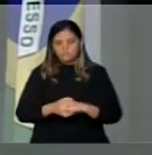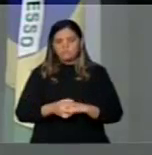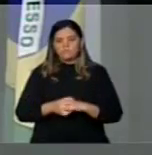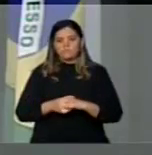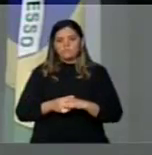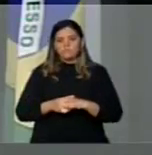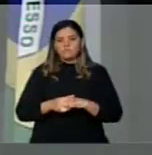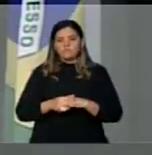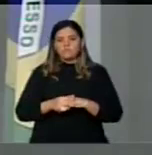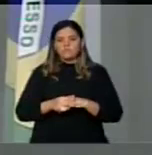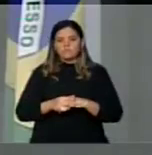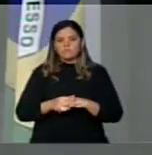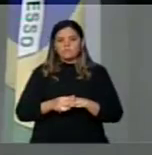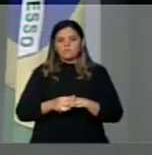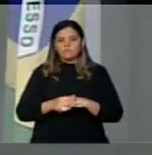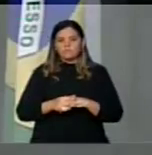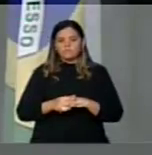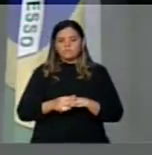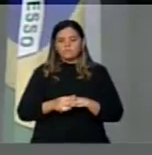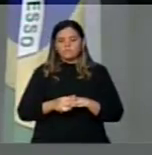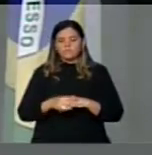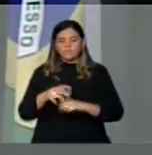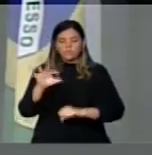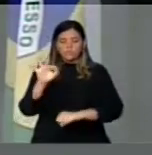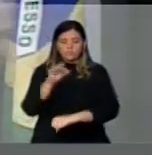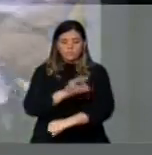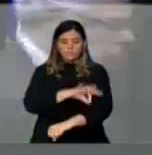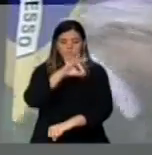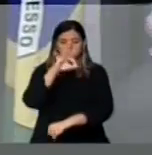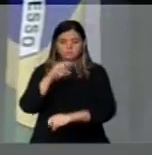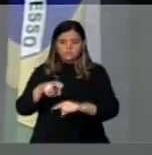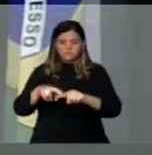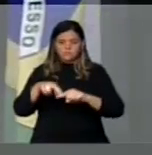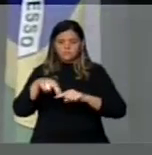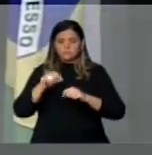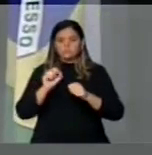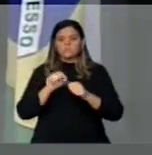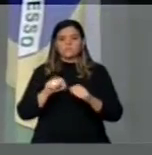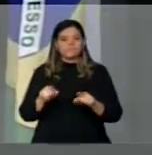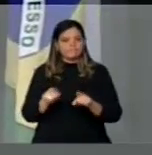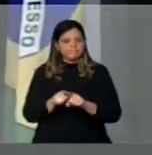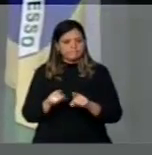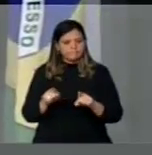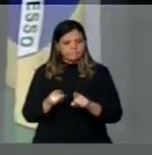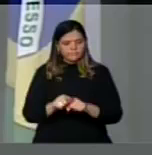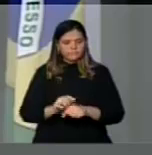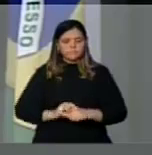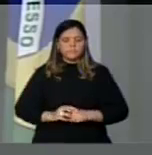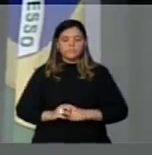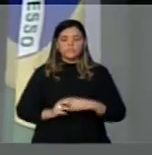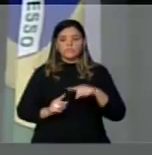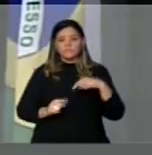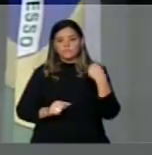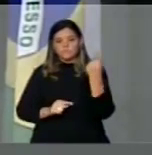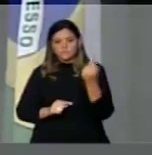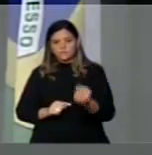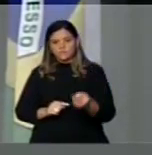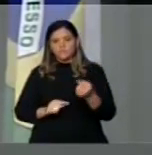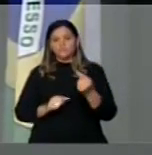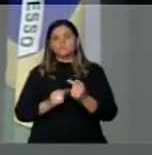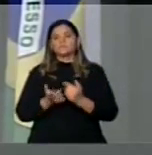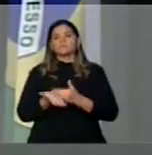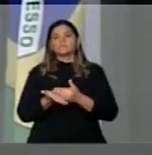com o sistema nervoso central. Na sequência, viemos os casos de aumento de